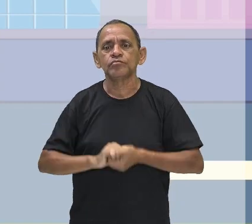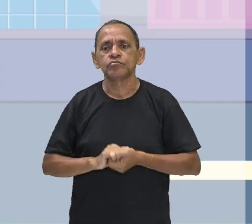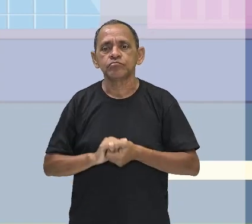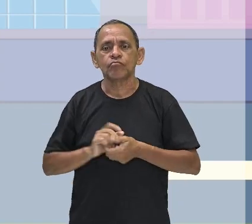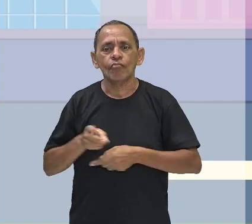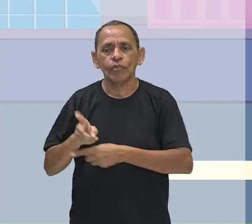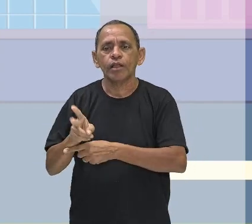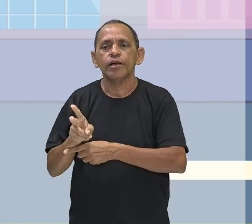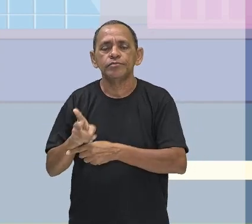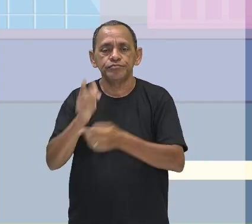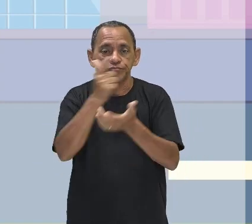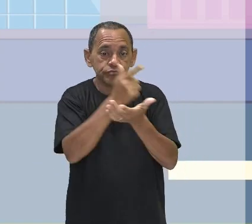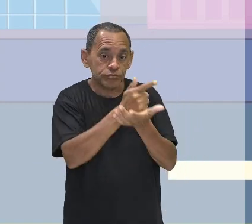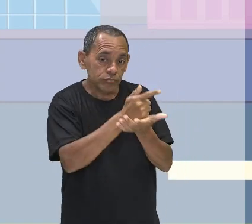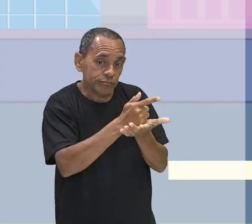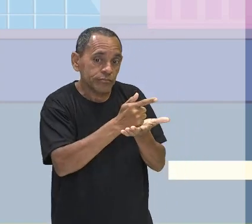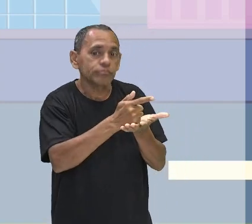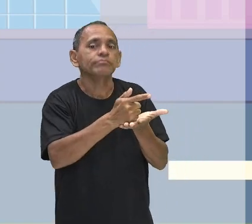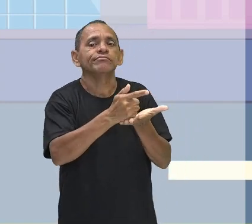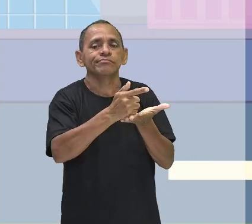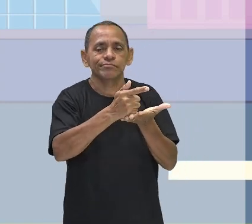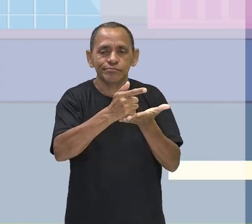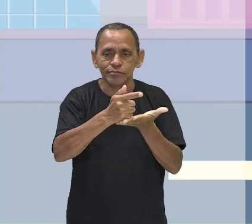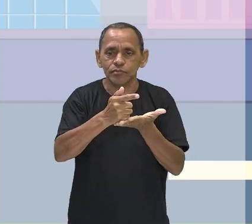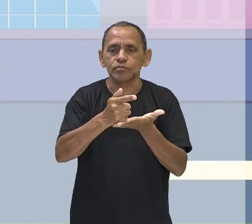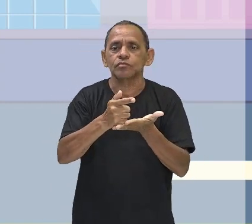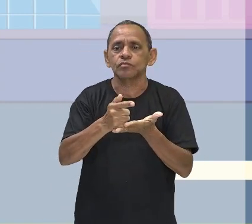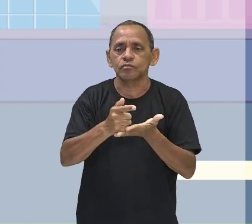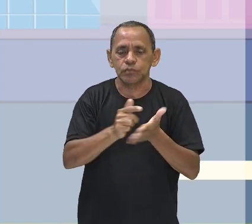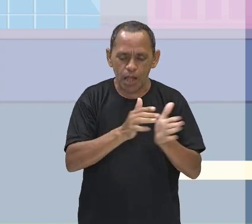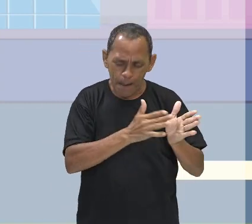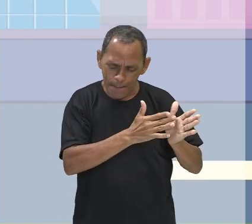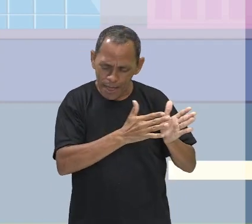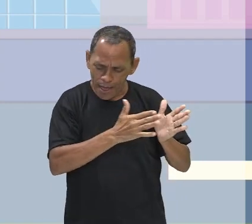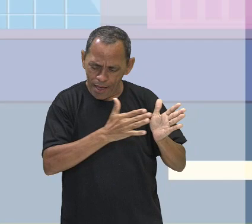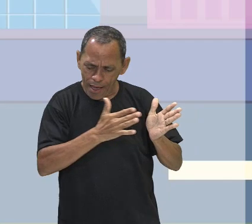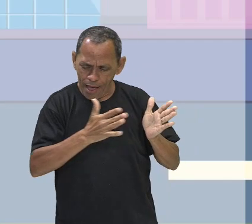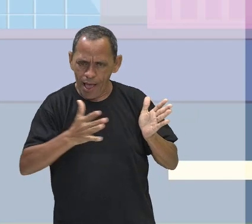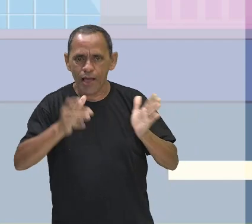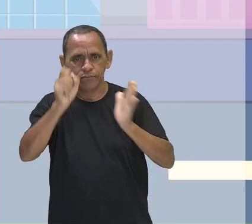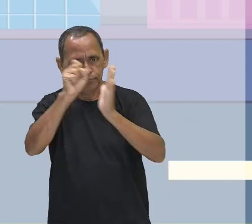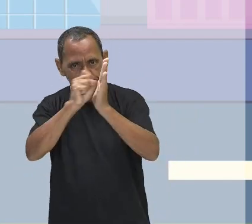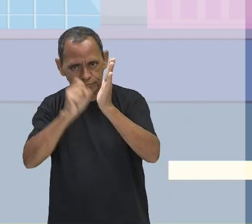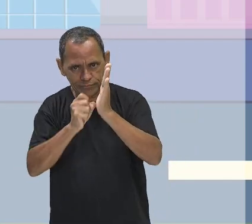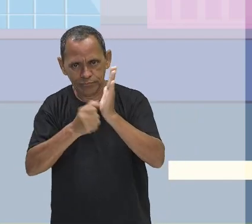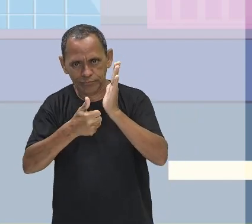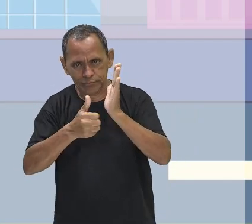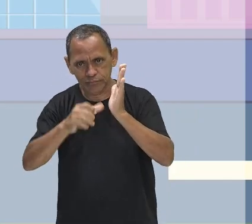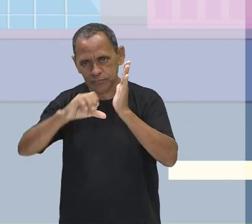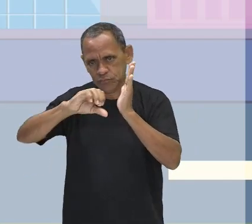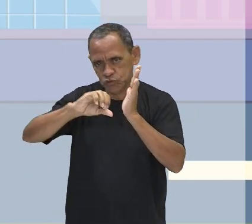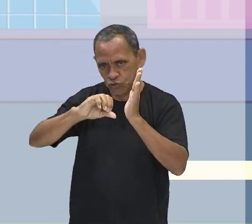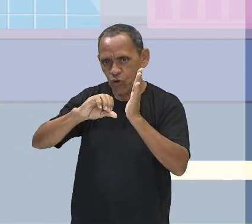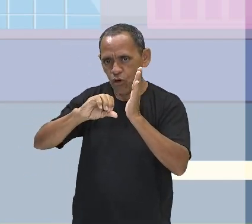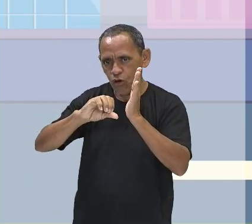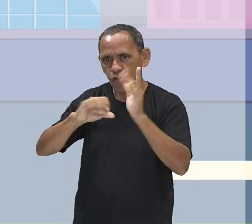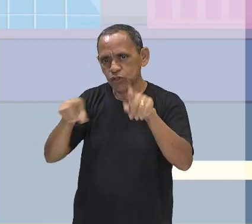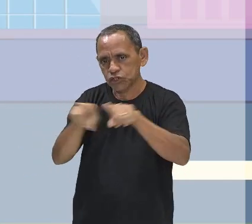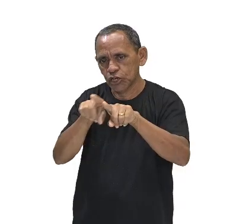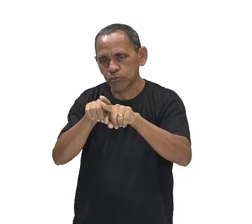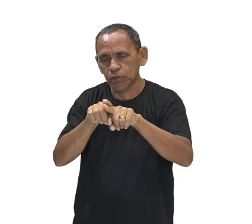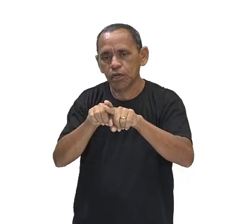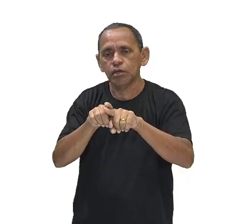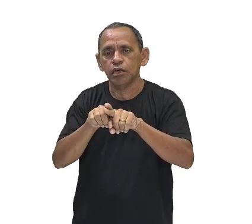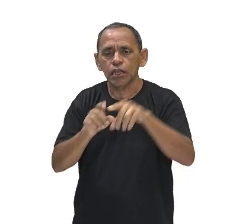sua gênese, passando mais algum tempo, também lá no século XIX, ela vai se tornar uma